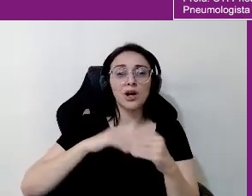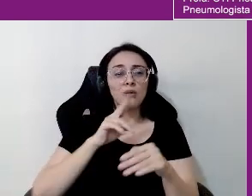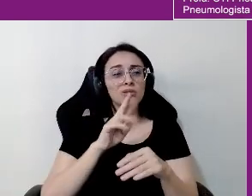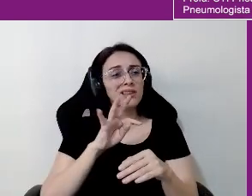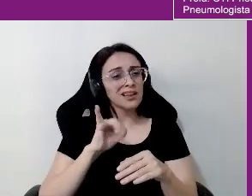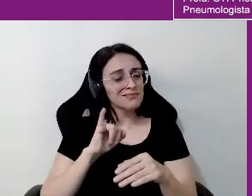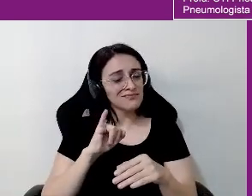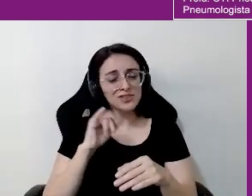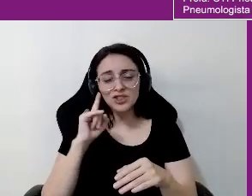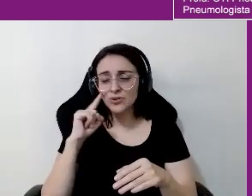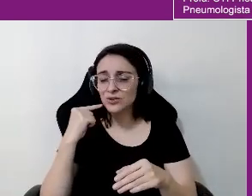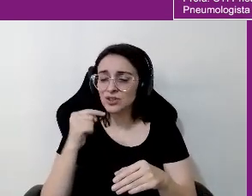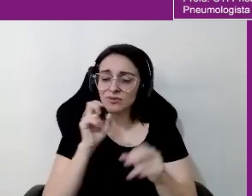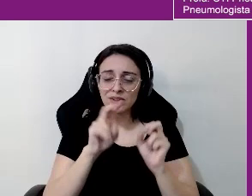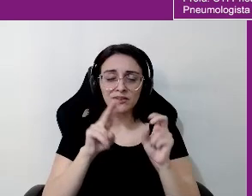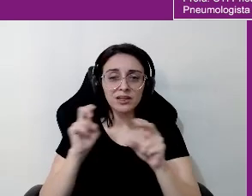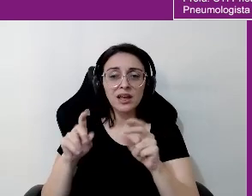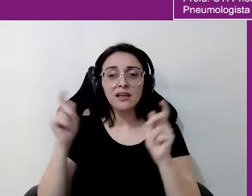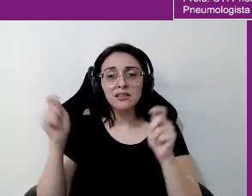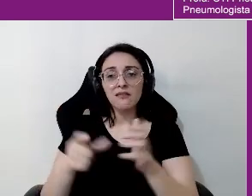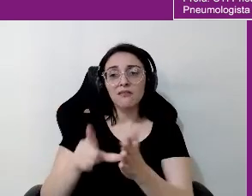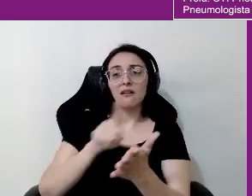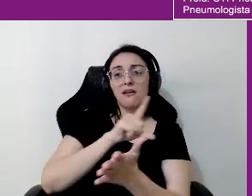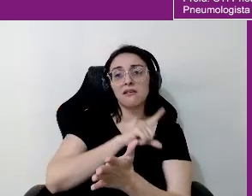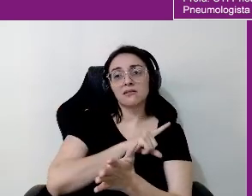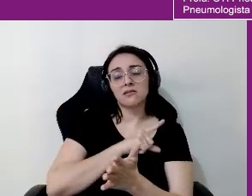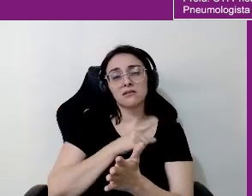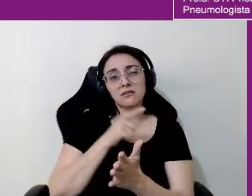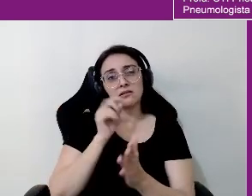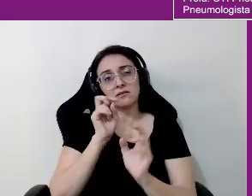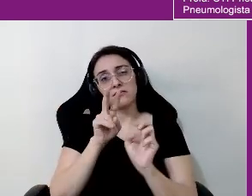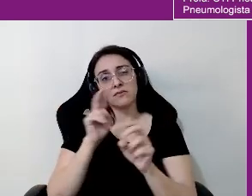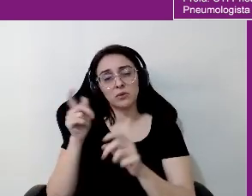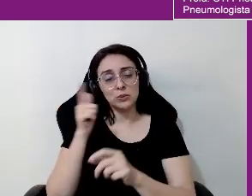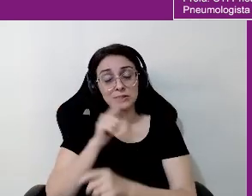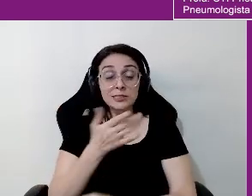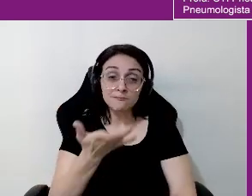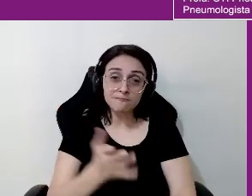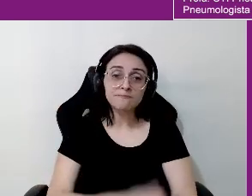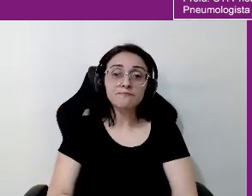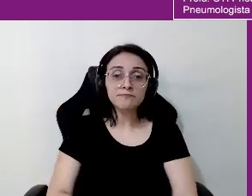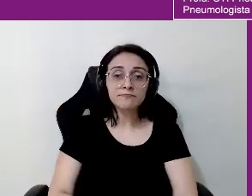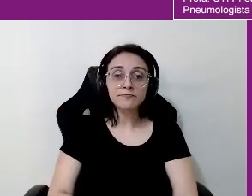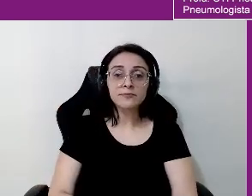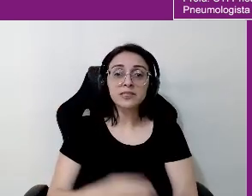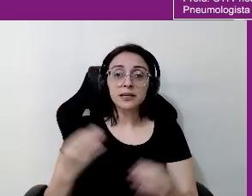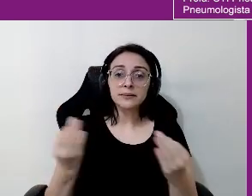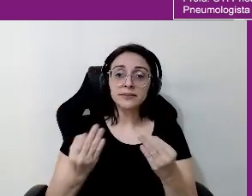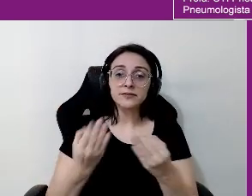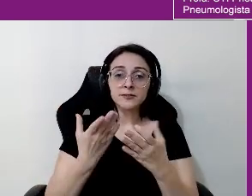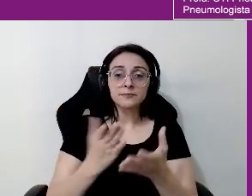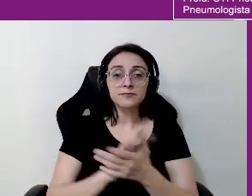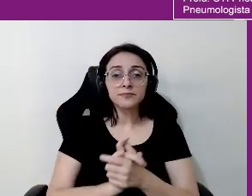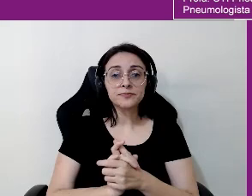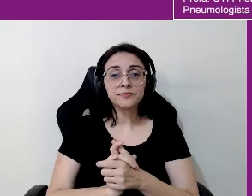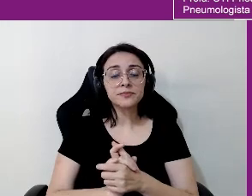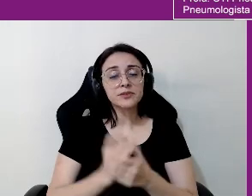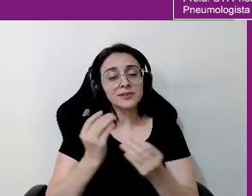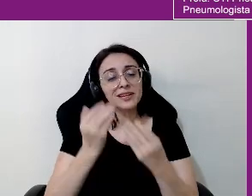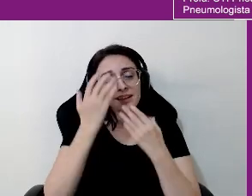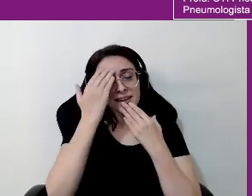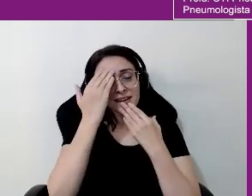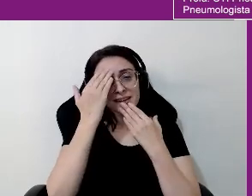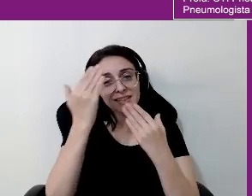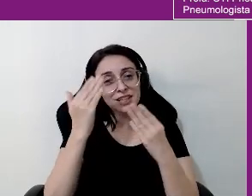isso. E a gente poderia detectar isso mais precocemente. Perfeito. Eu queria